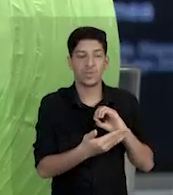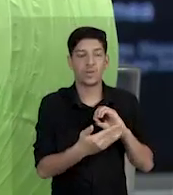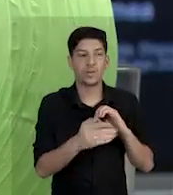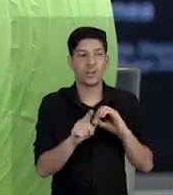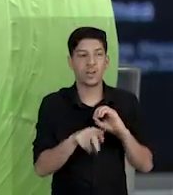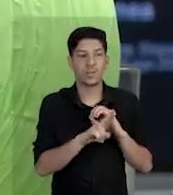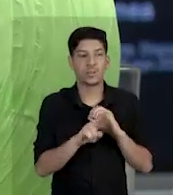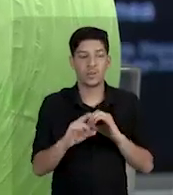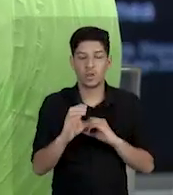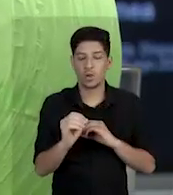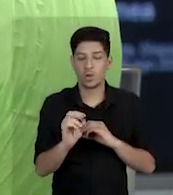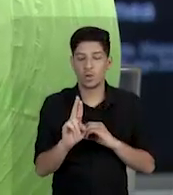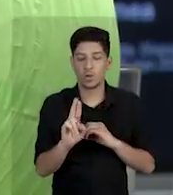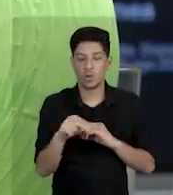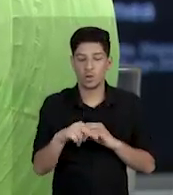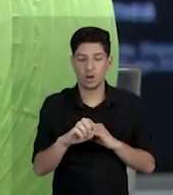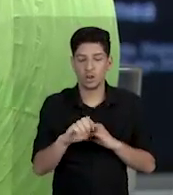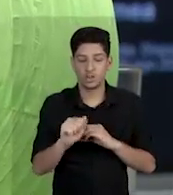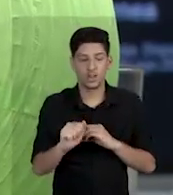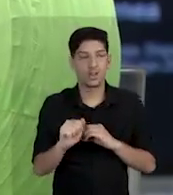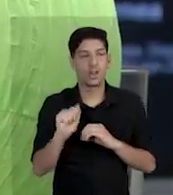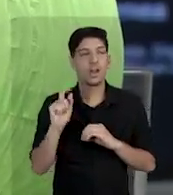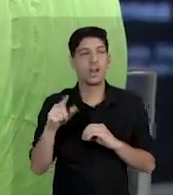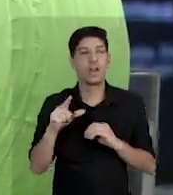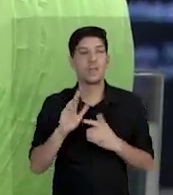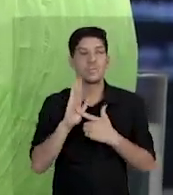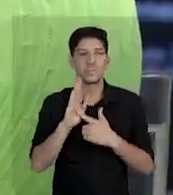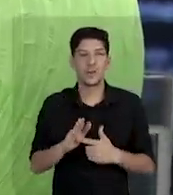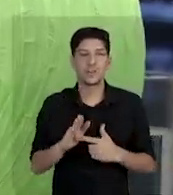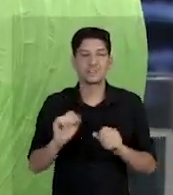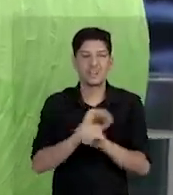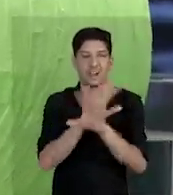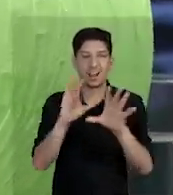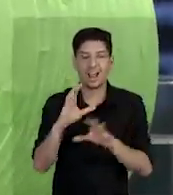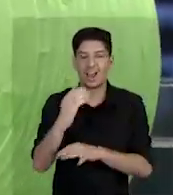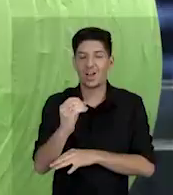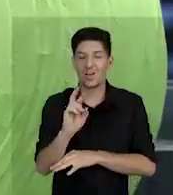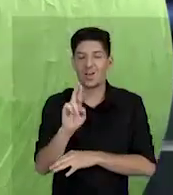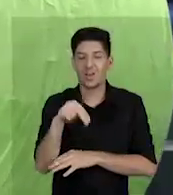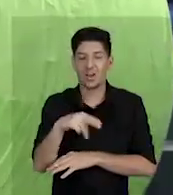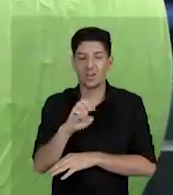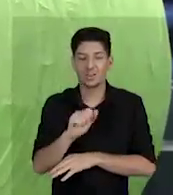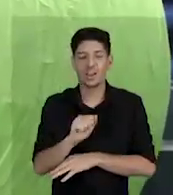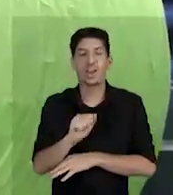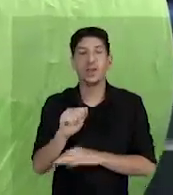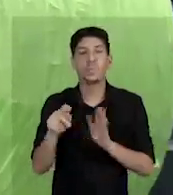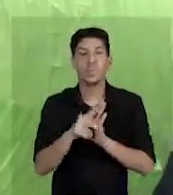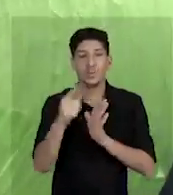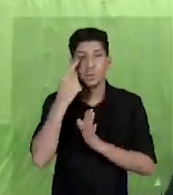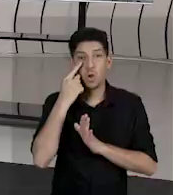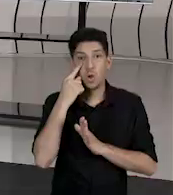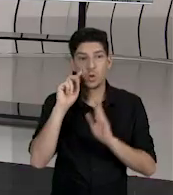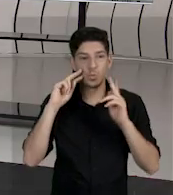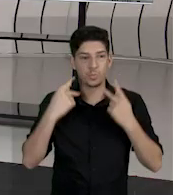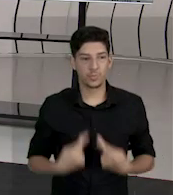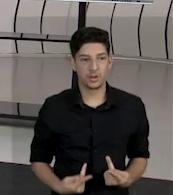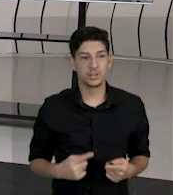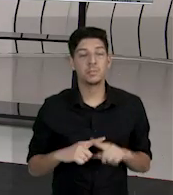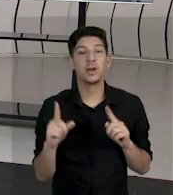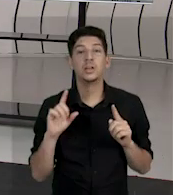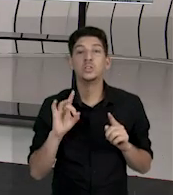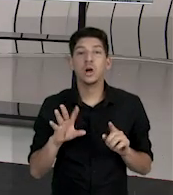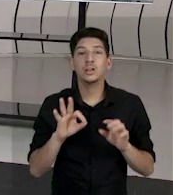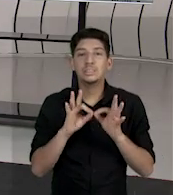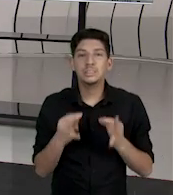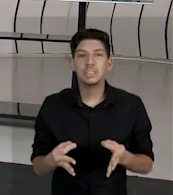é a córnea. Então, essa tampinha aqui representaria bem a córnea de um olho humano. Só que não é só a córnea que a gente tem no olho